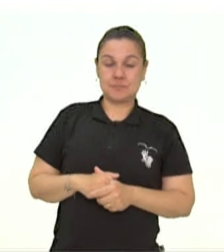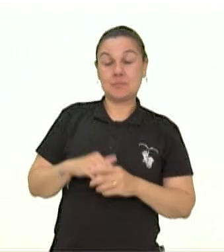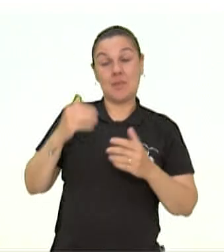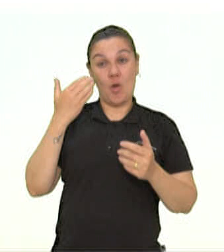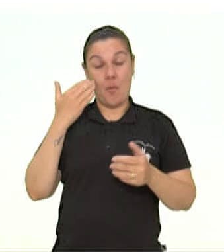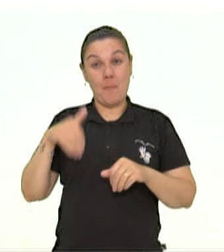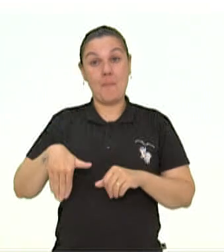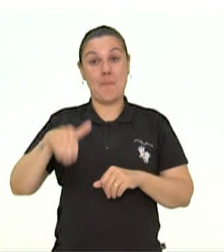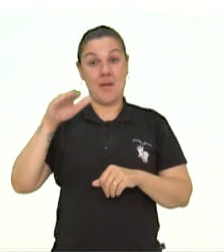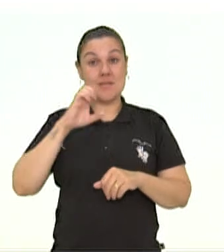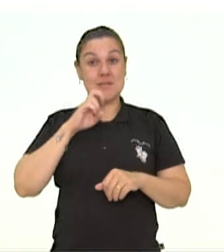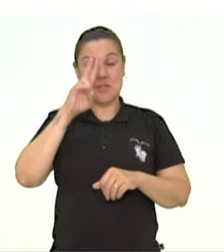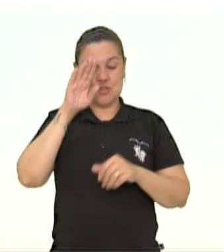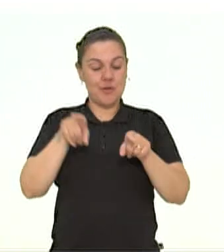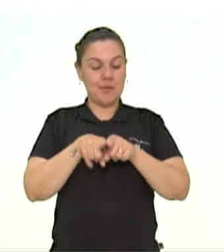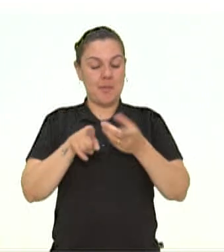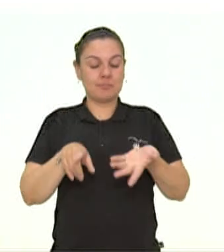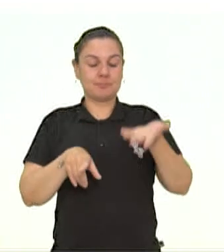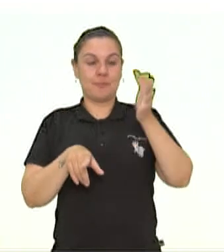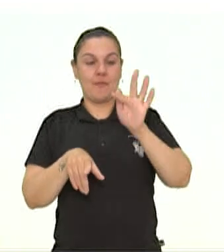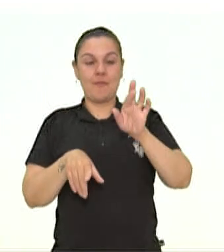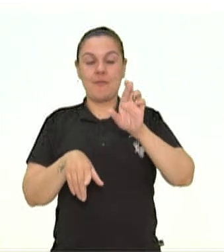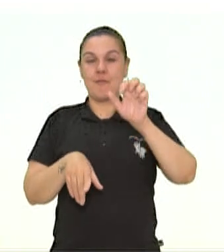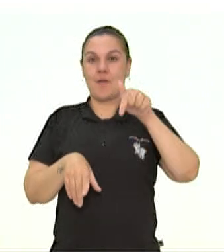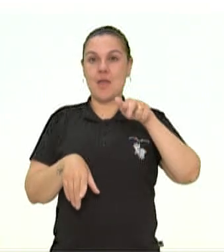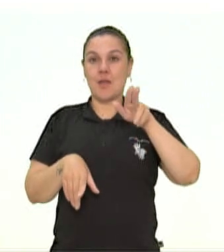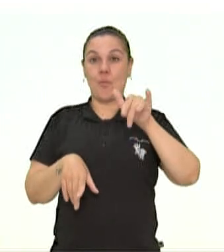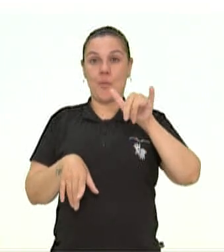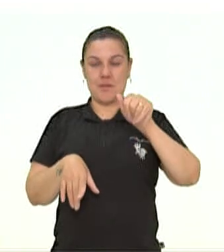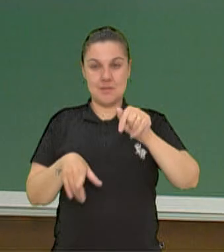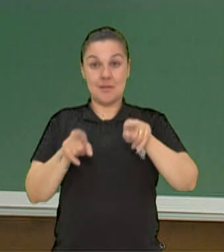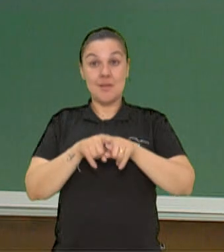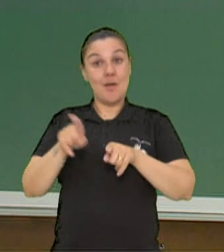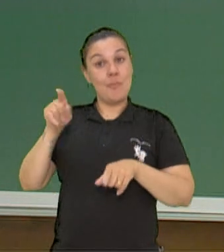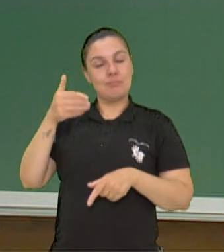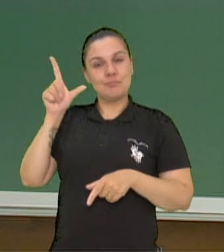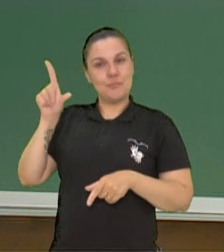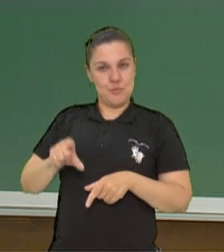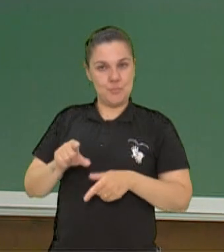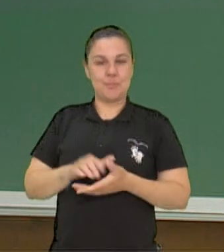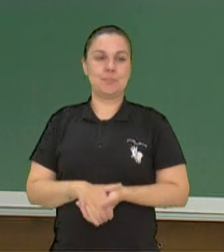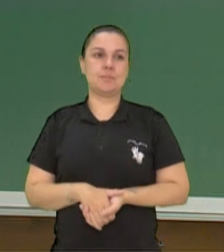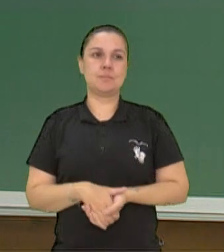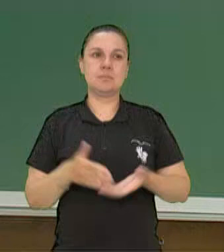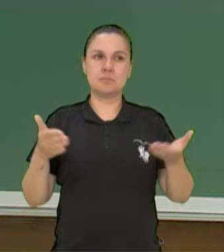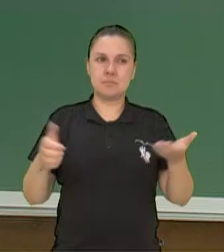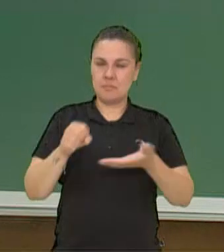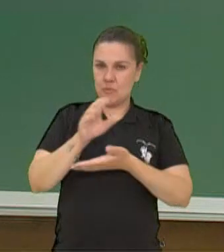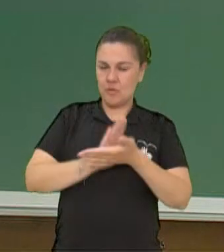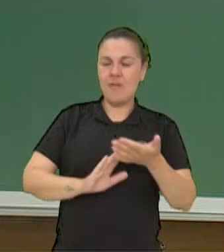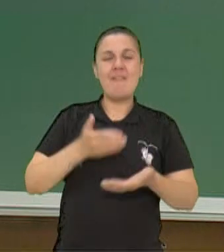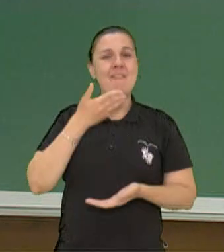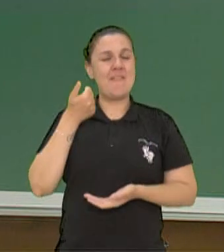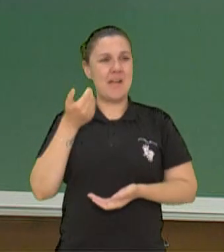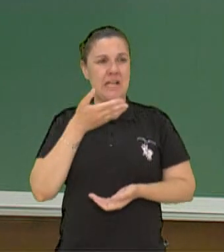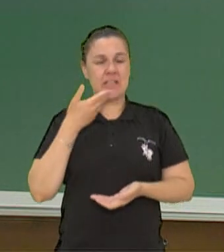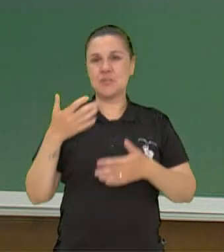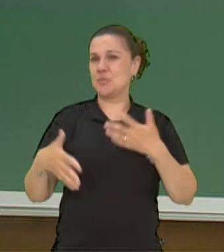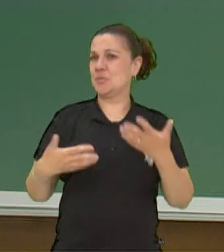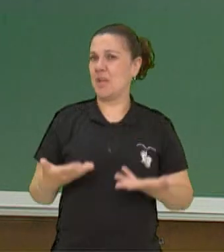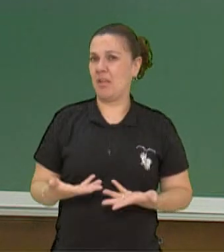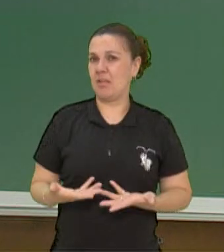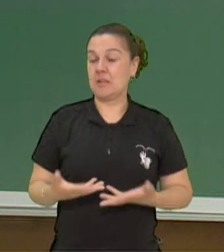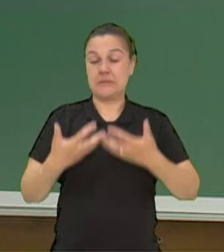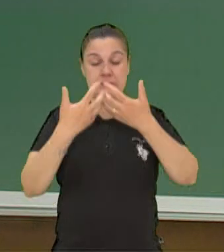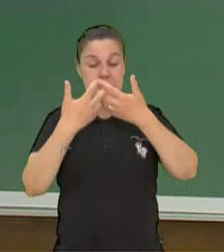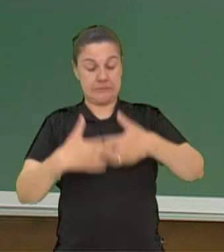energia, aumentando a frequência. Se aumentou a frequência, o lambda tem que diminuir. Beleza? Um exercício fácil, né? Nada de